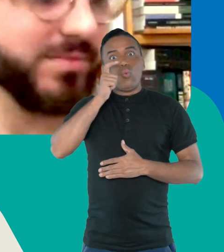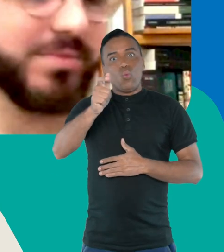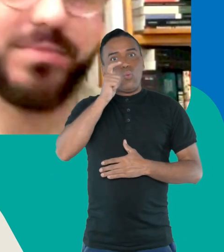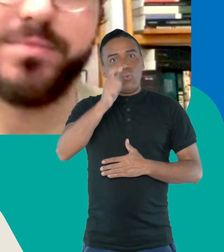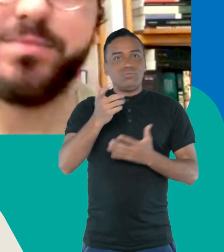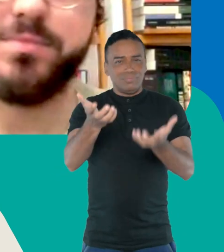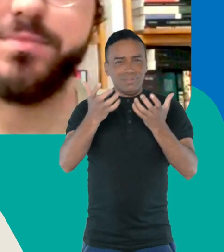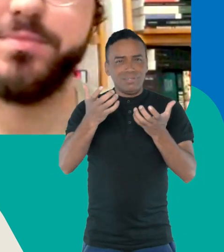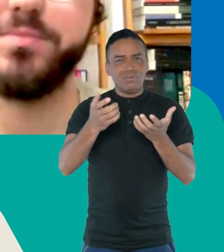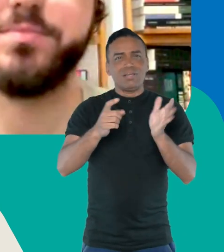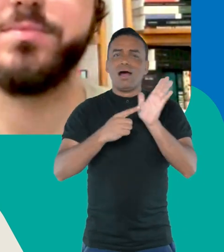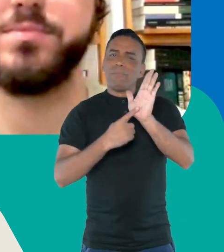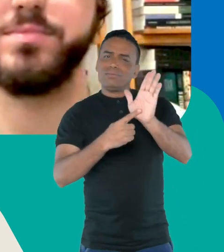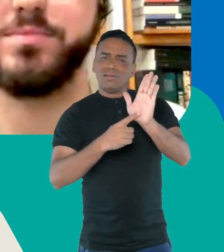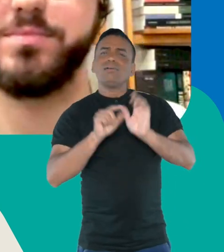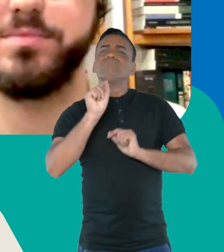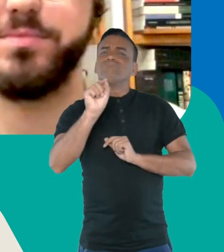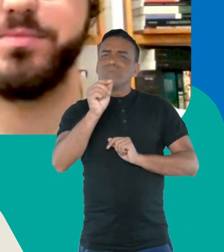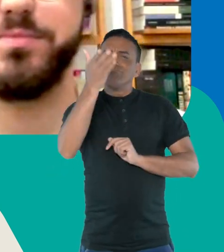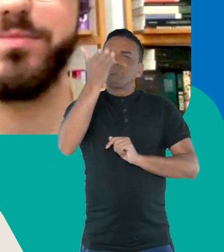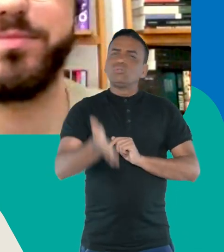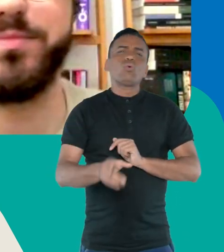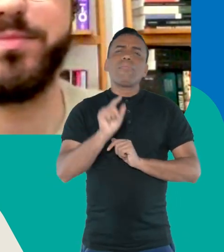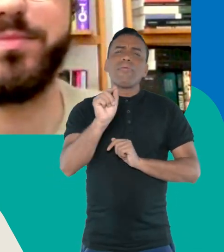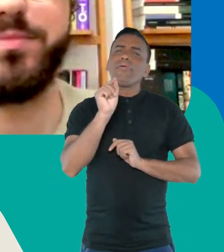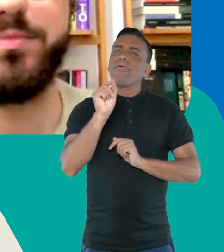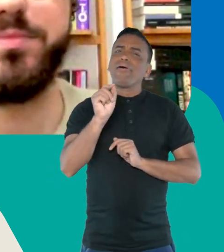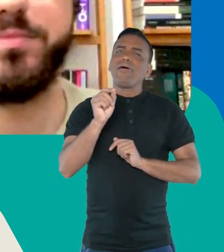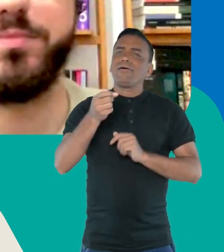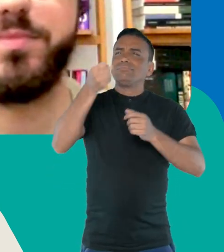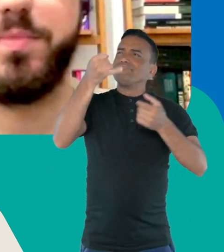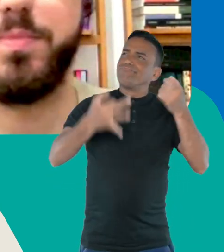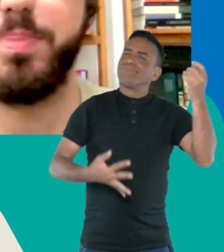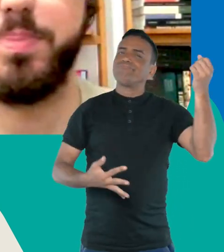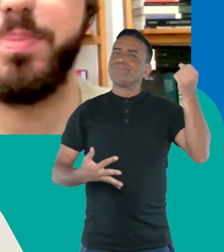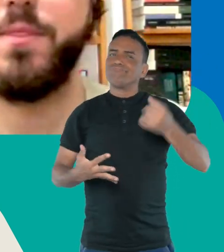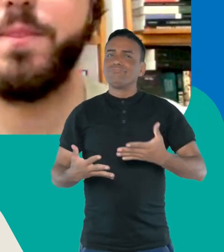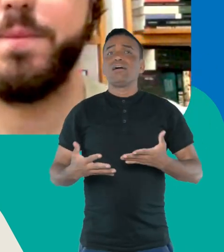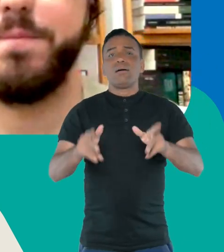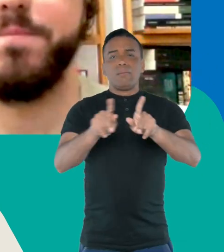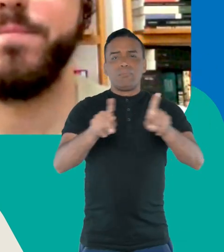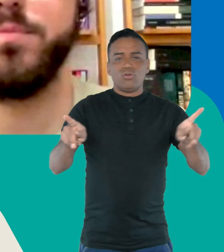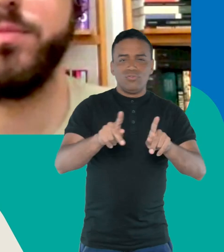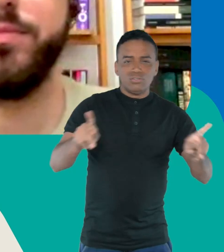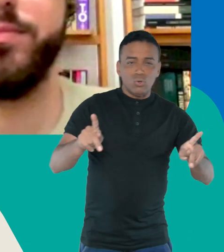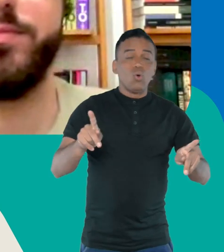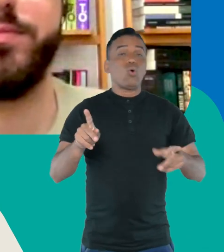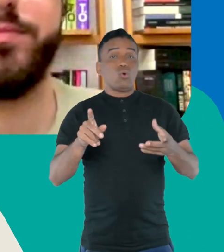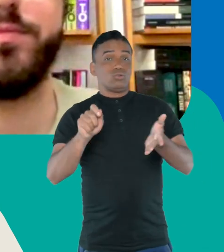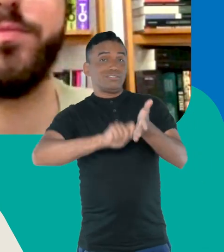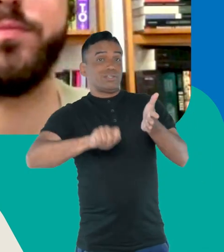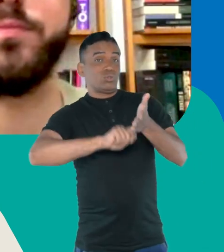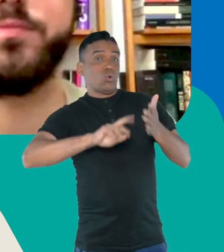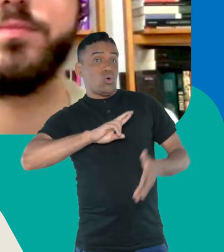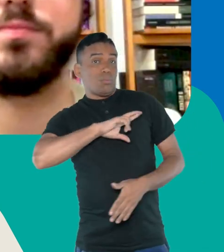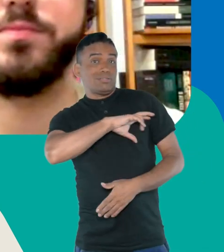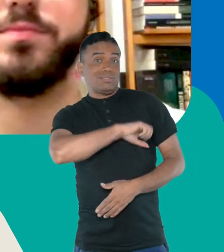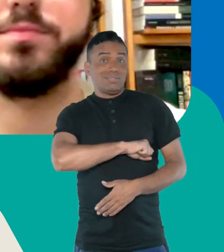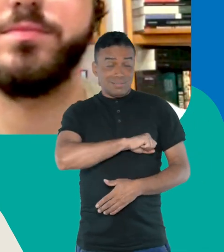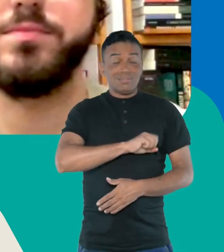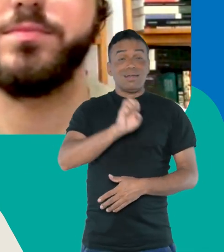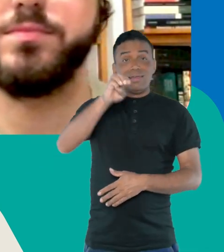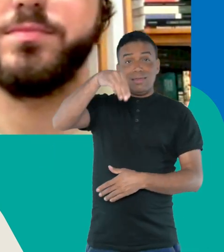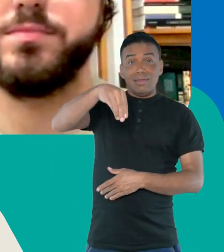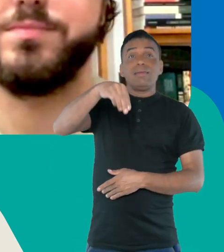que você se apresentasse um pouco para a gente aí, que você falasse, né, do professor, do romancista Emerson Maia, por